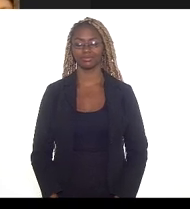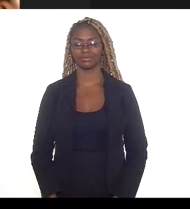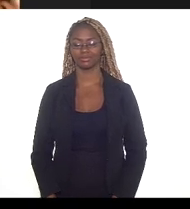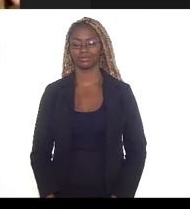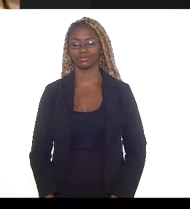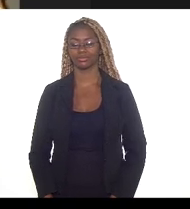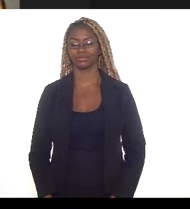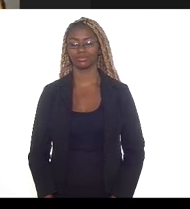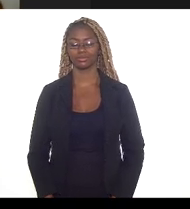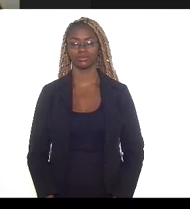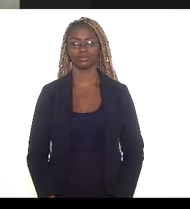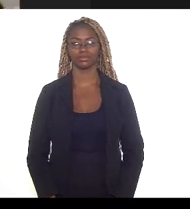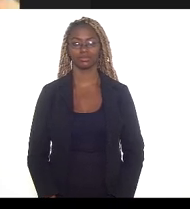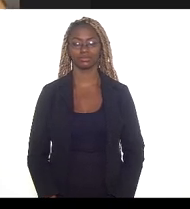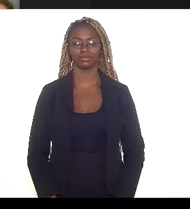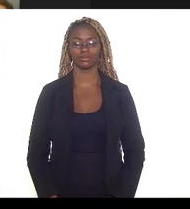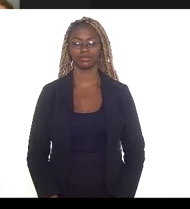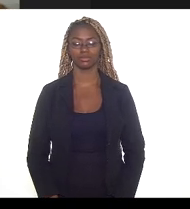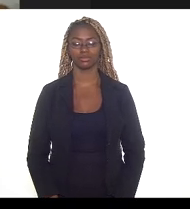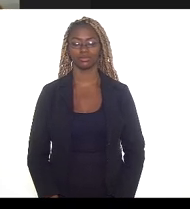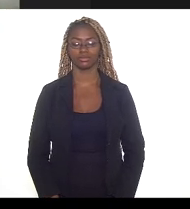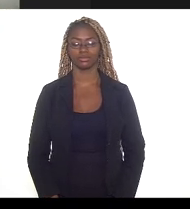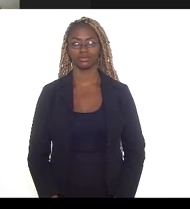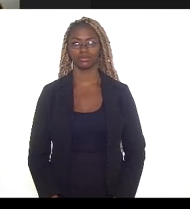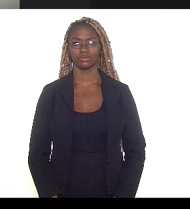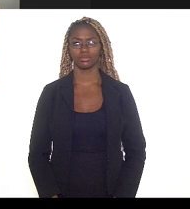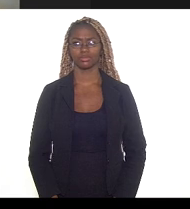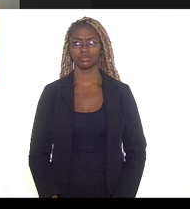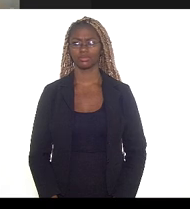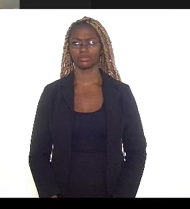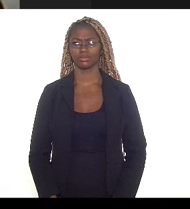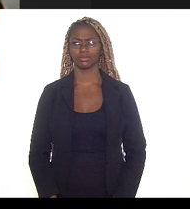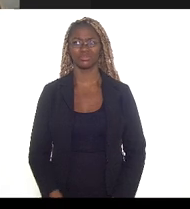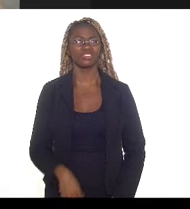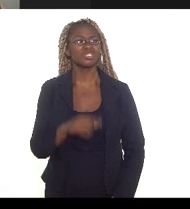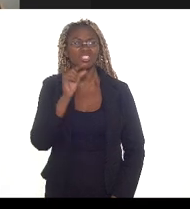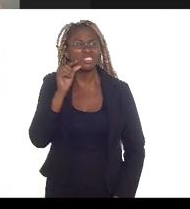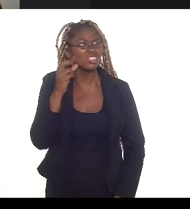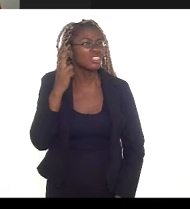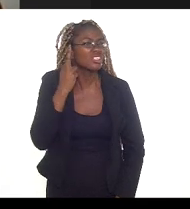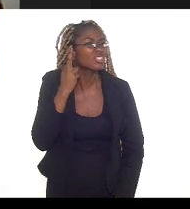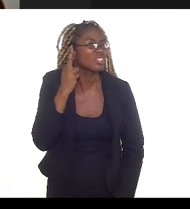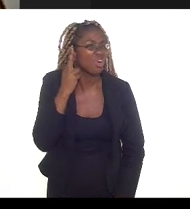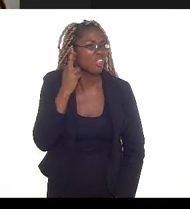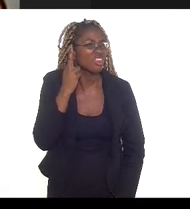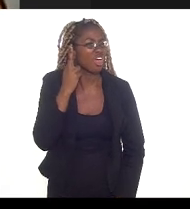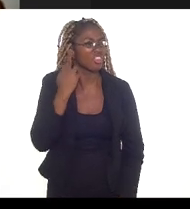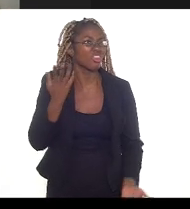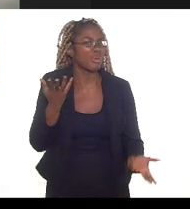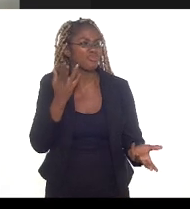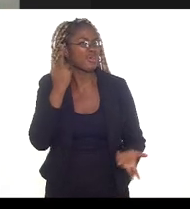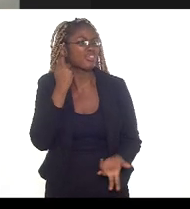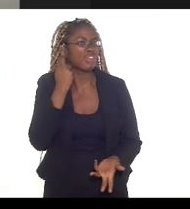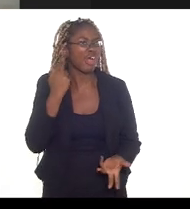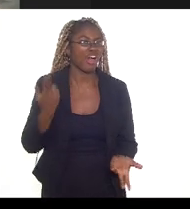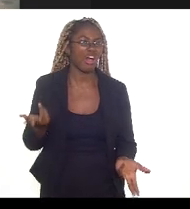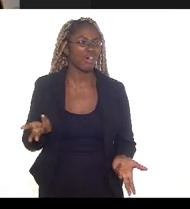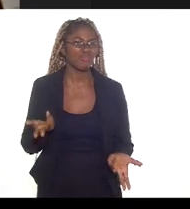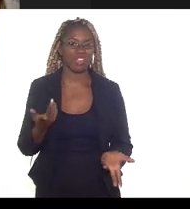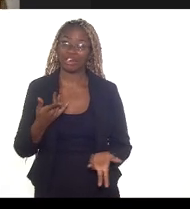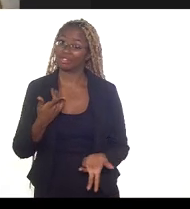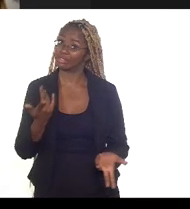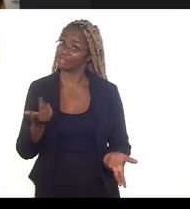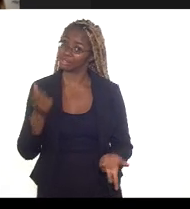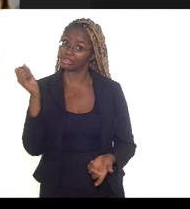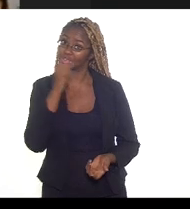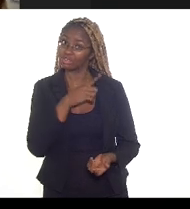Hoje eu participei de uma online aqui do Tá Senado. Baixinho, não combina contigo, não, presidente. Esse negócio aí,